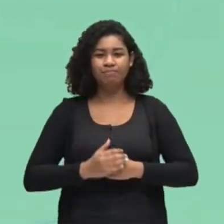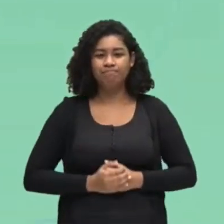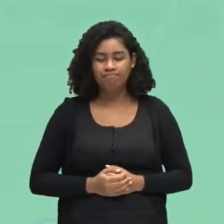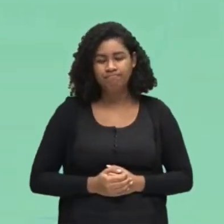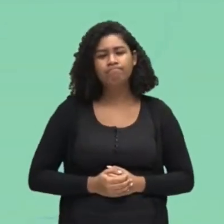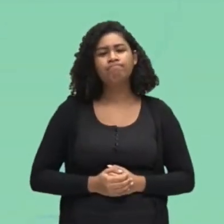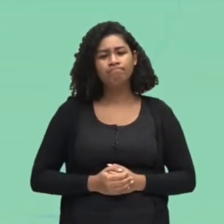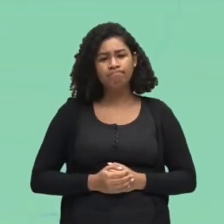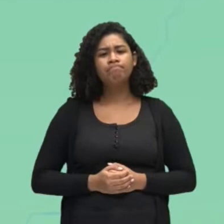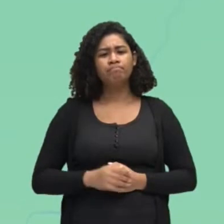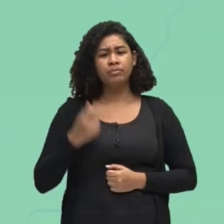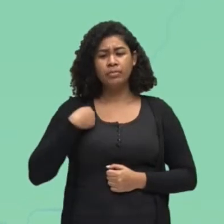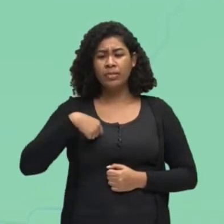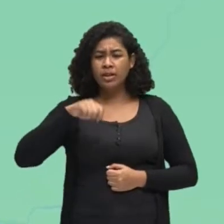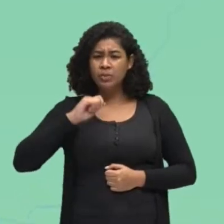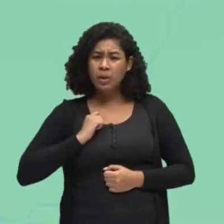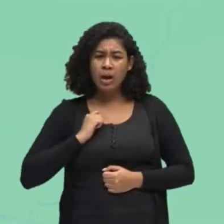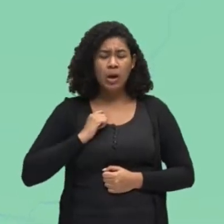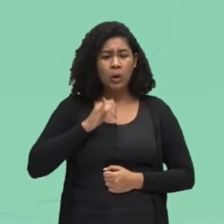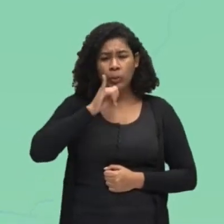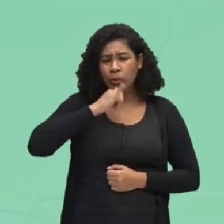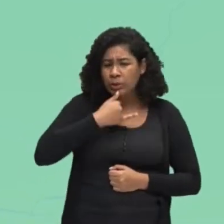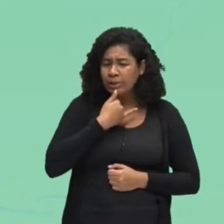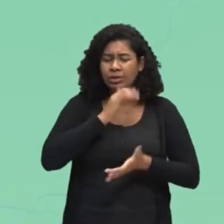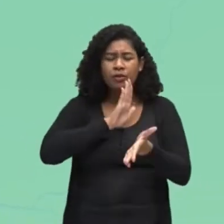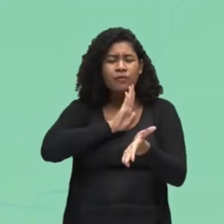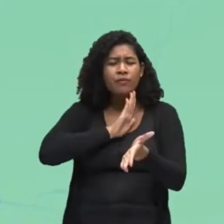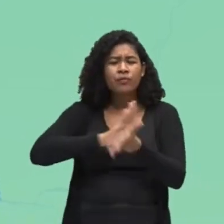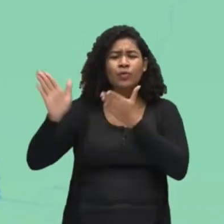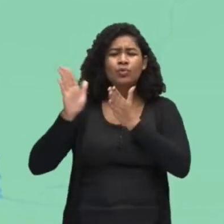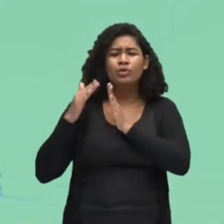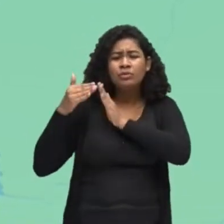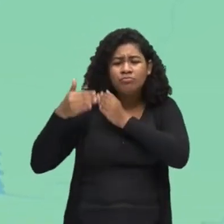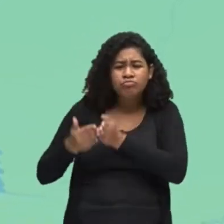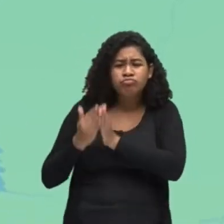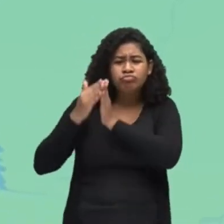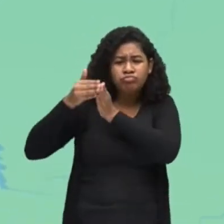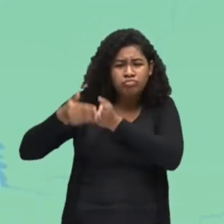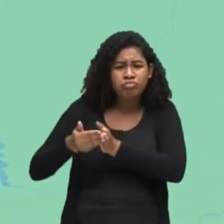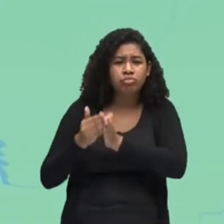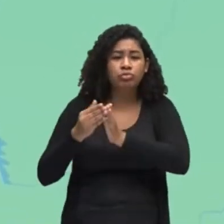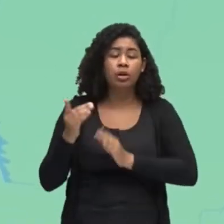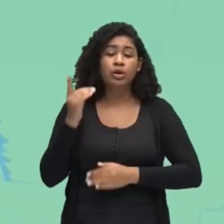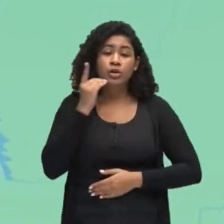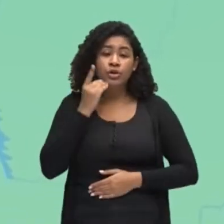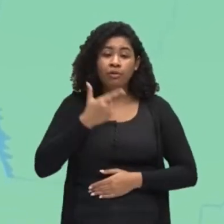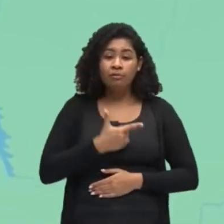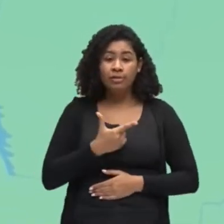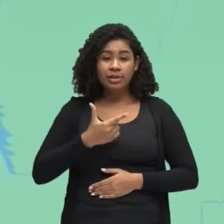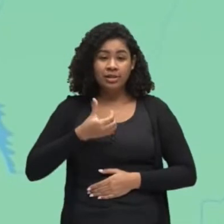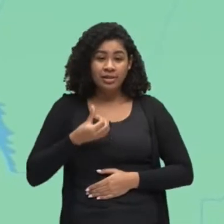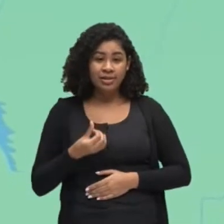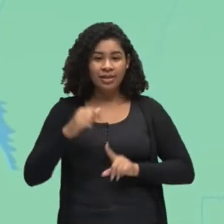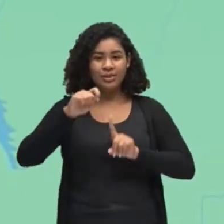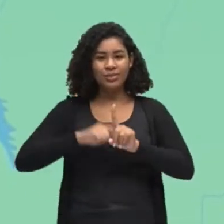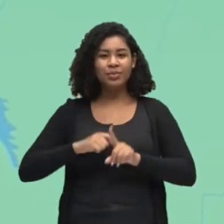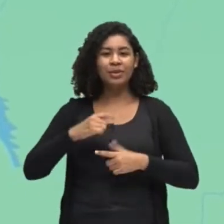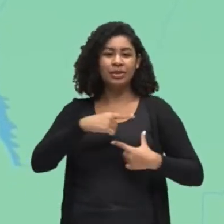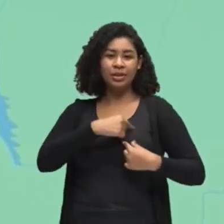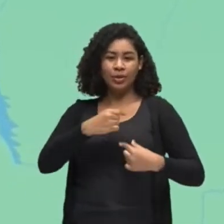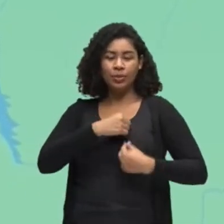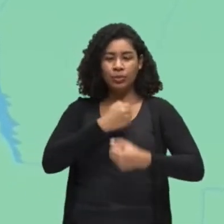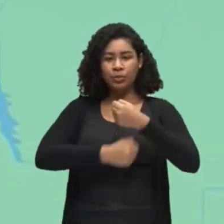Derrotados, os espanhóis fugiram navegando o rio abaixo. E em 26 de agosto de